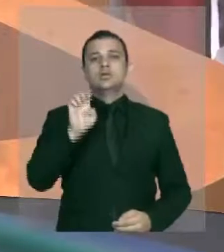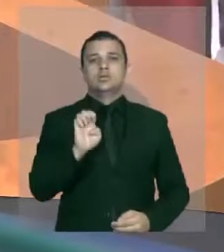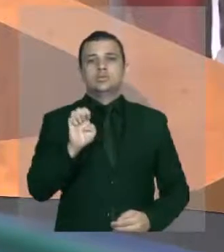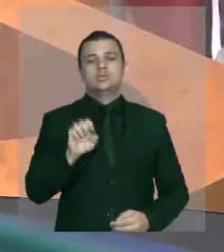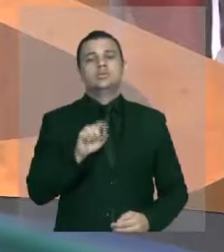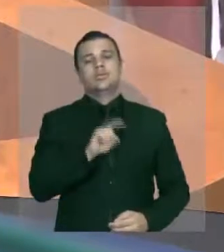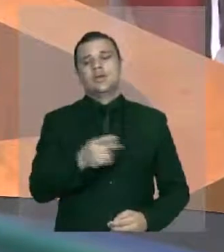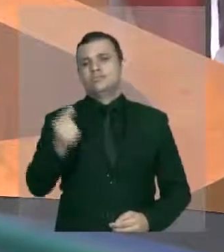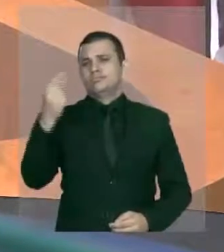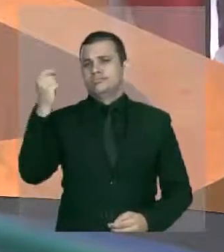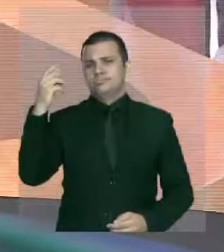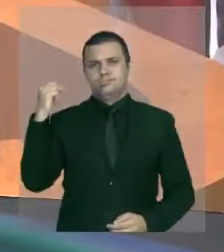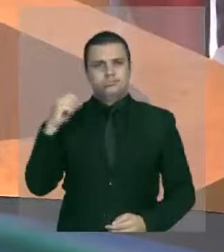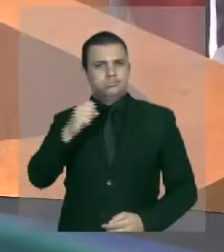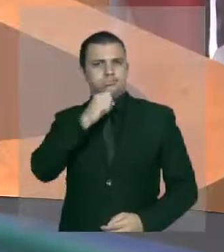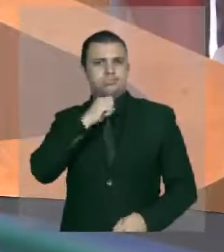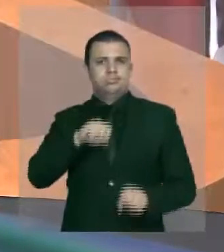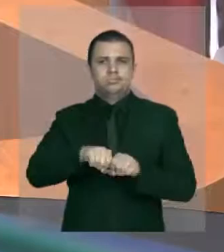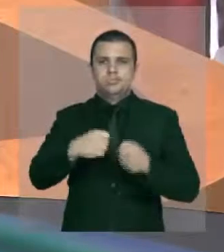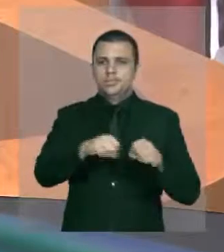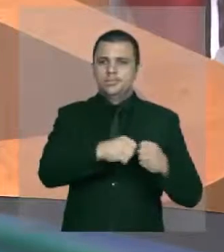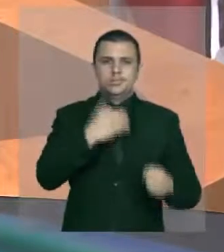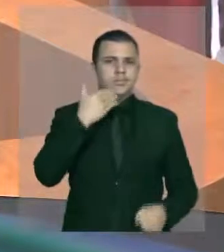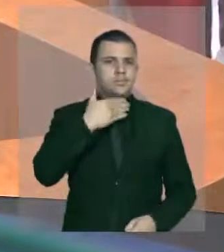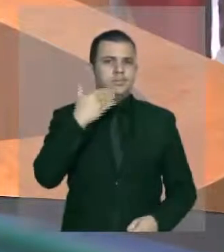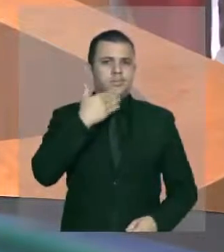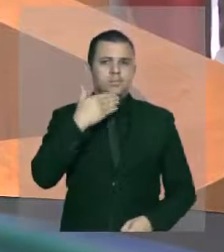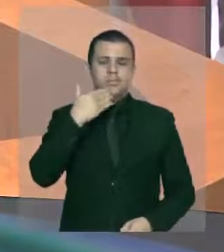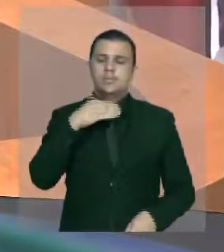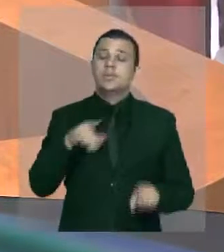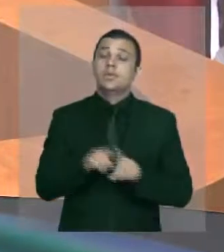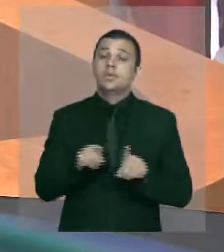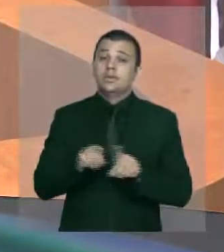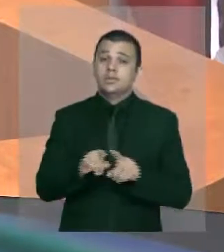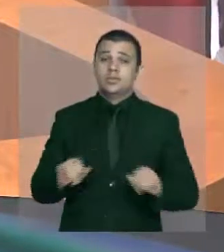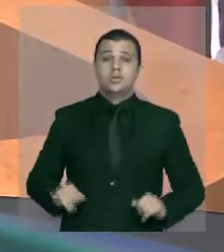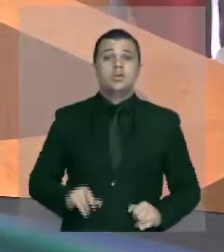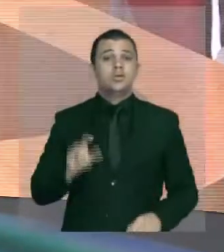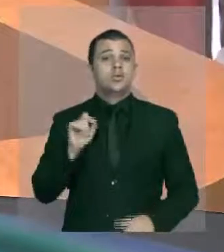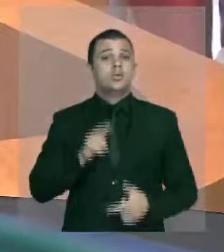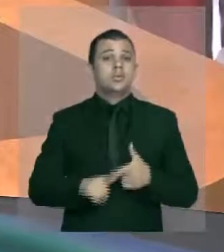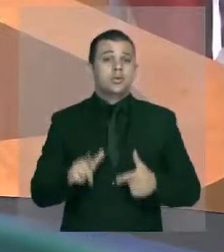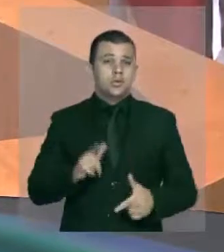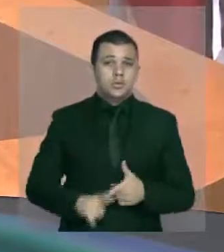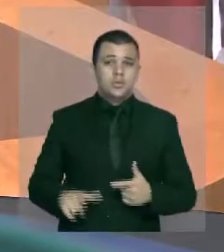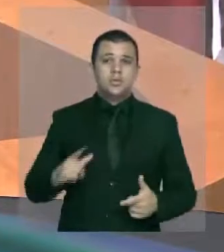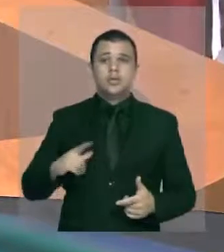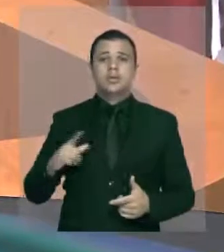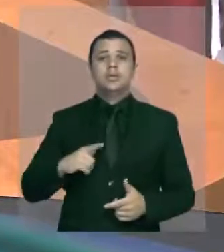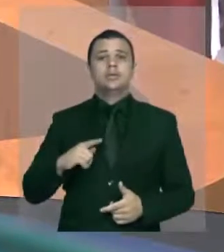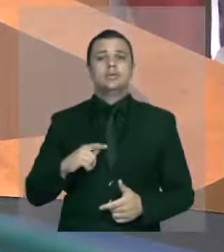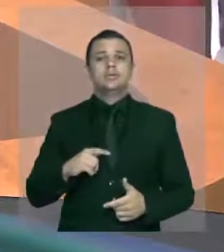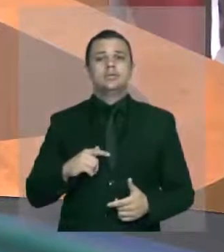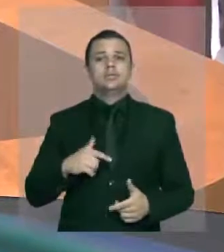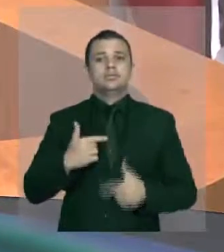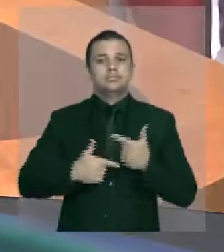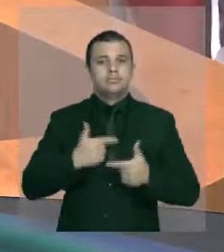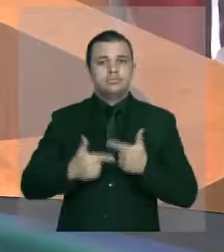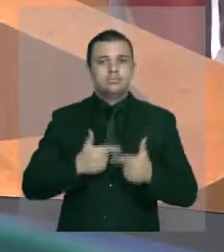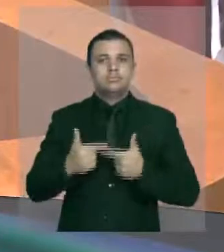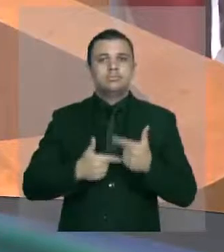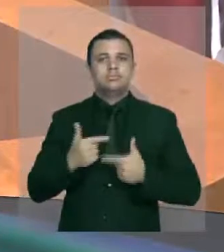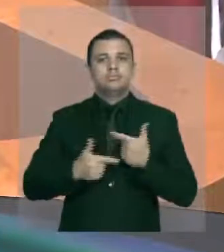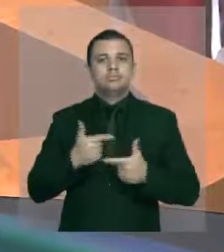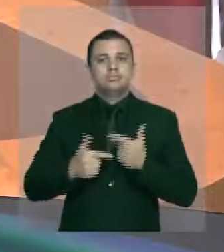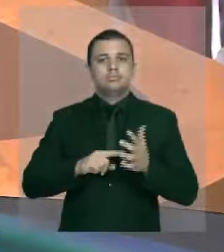nesses últimos dias, tem sofrido a problemática das bombas terem paralisado por conta da ação